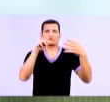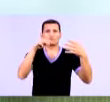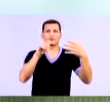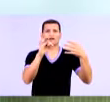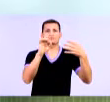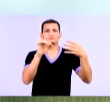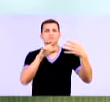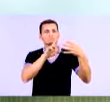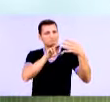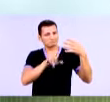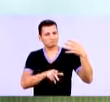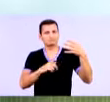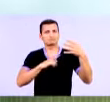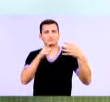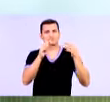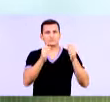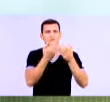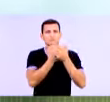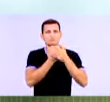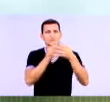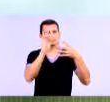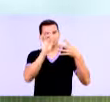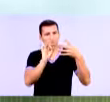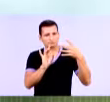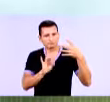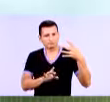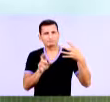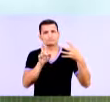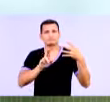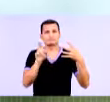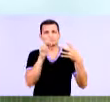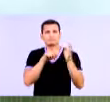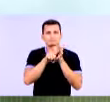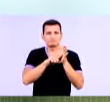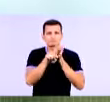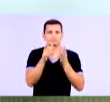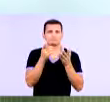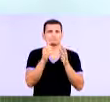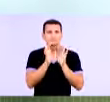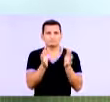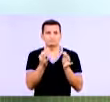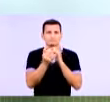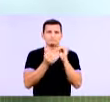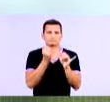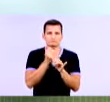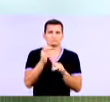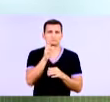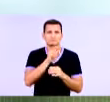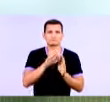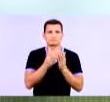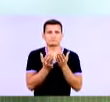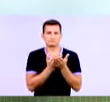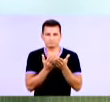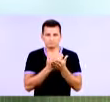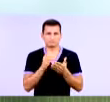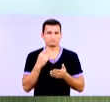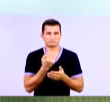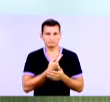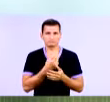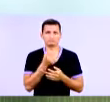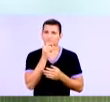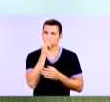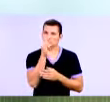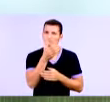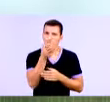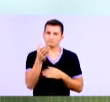lá e você pode estudar cada um deles, né? Utilizando uma busca simples na internet, utilizando os livros que nós indicamos nas